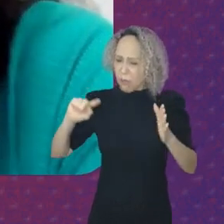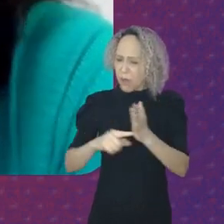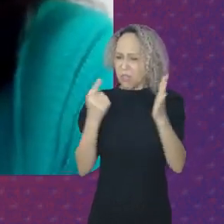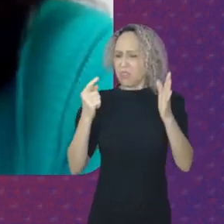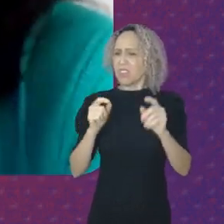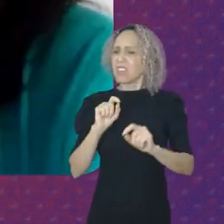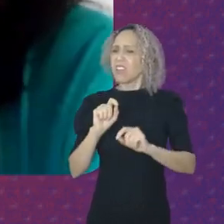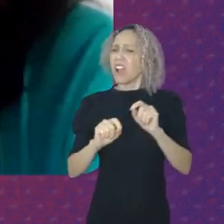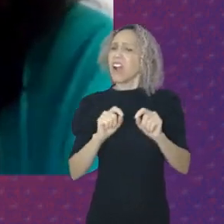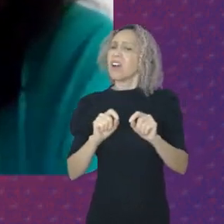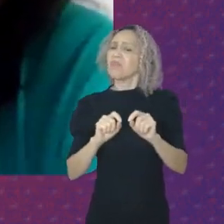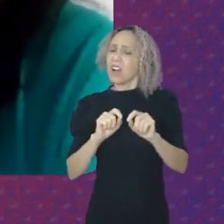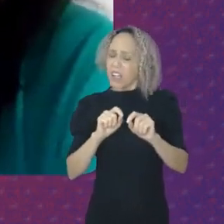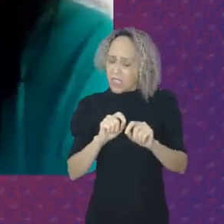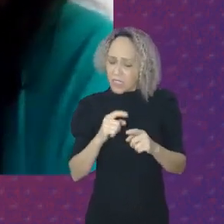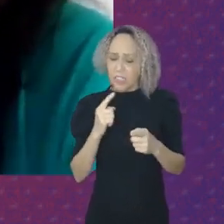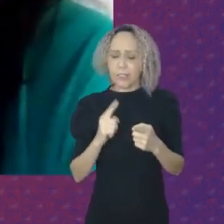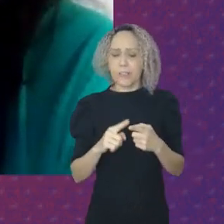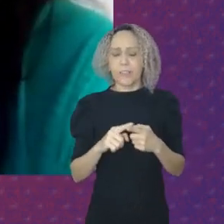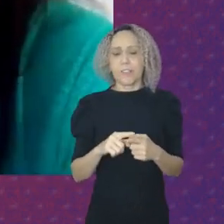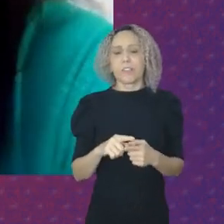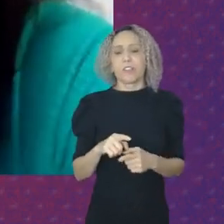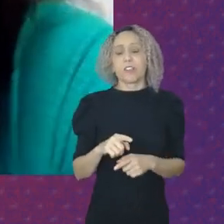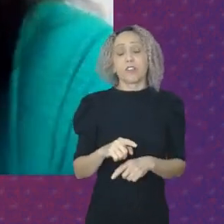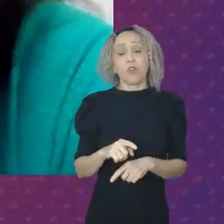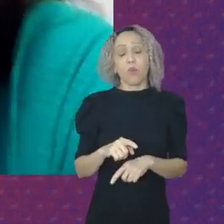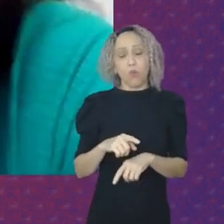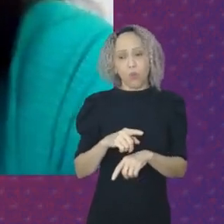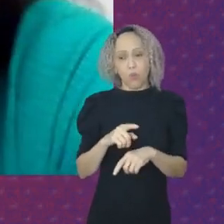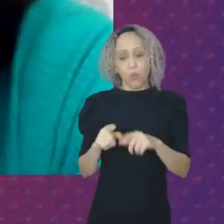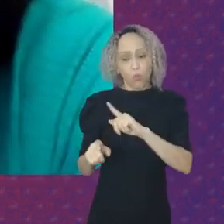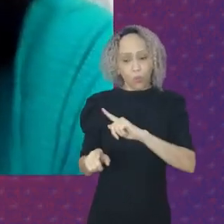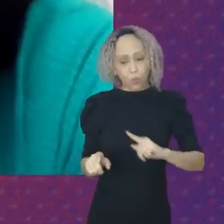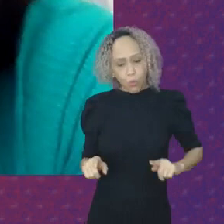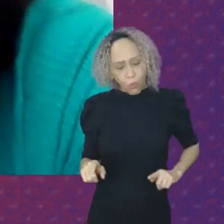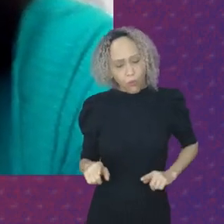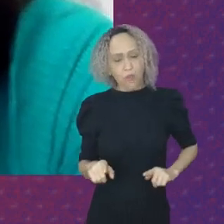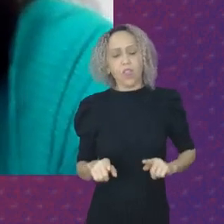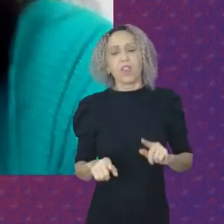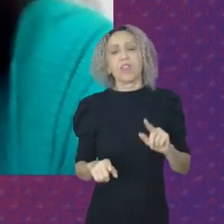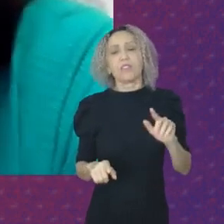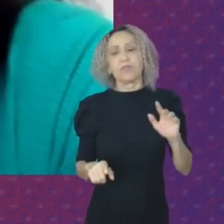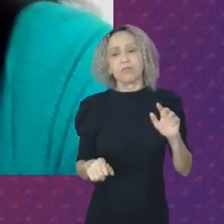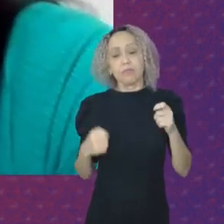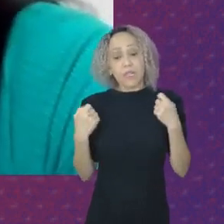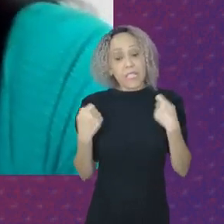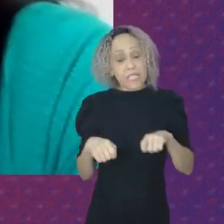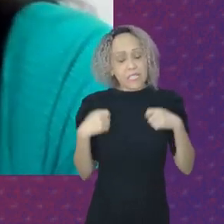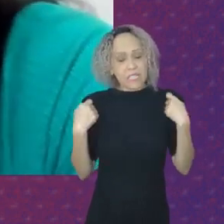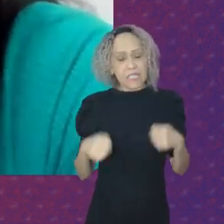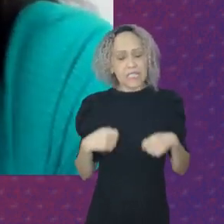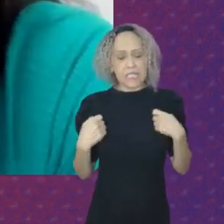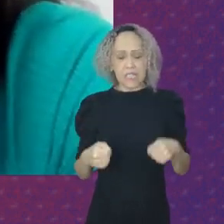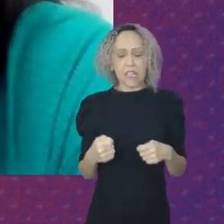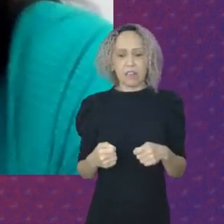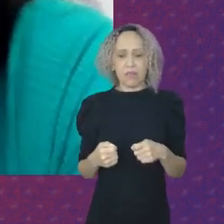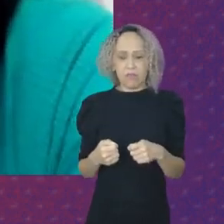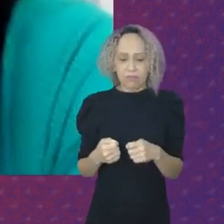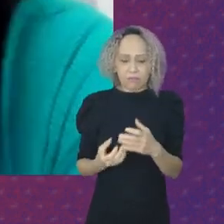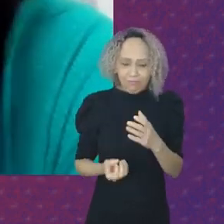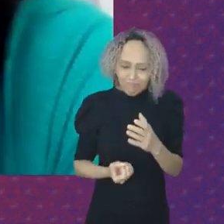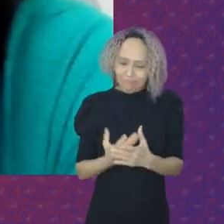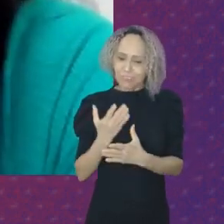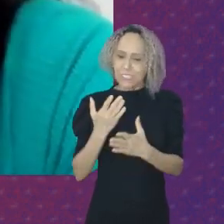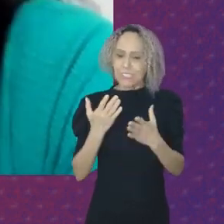Estado. Então, a SPM, perdão, à época, sentiu essa necessidade de criar